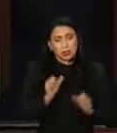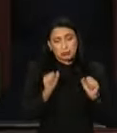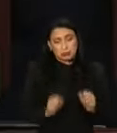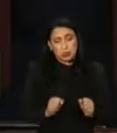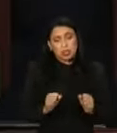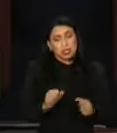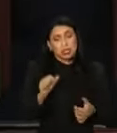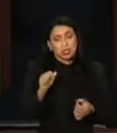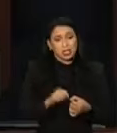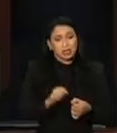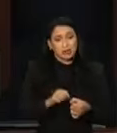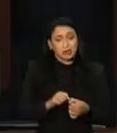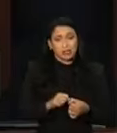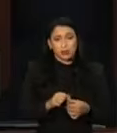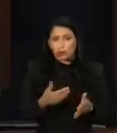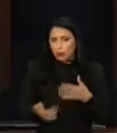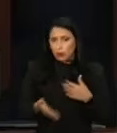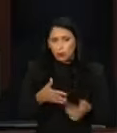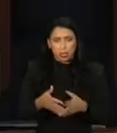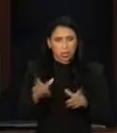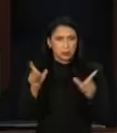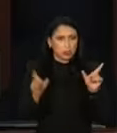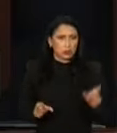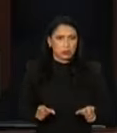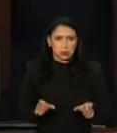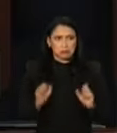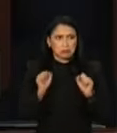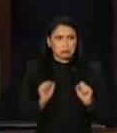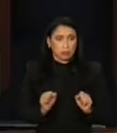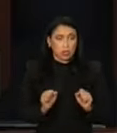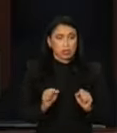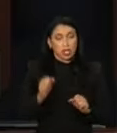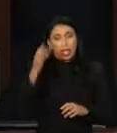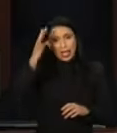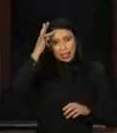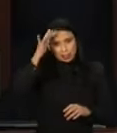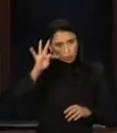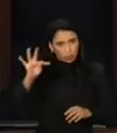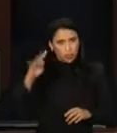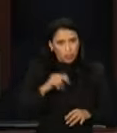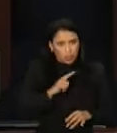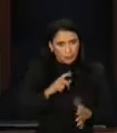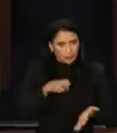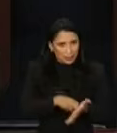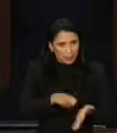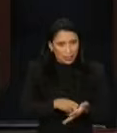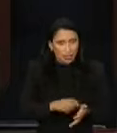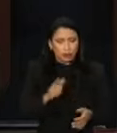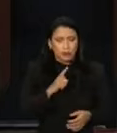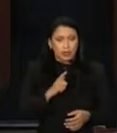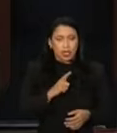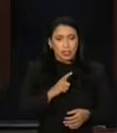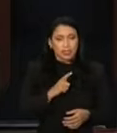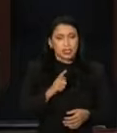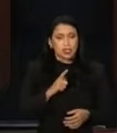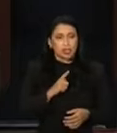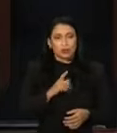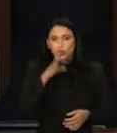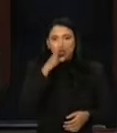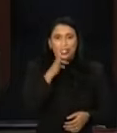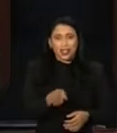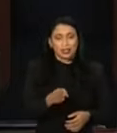cometidos por qualquer pessoa. A teoria penal não exige que o autor seja o executor direto da destruição, mas que ele tenha